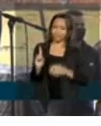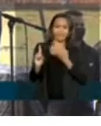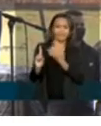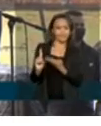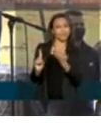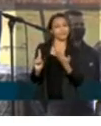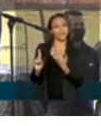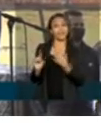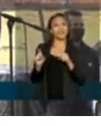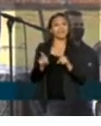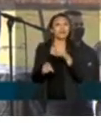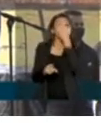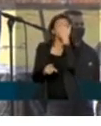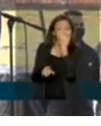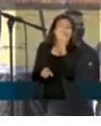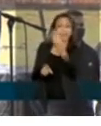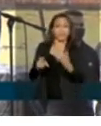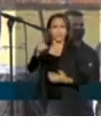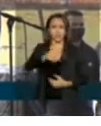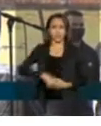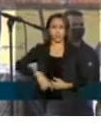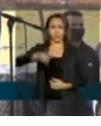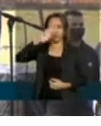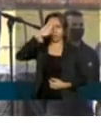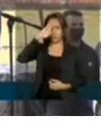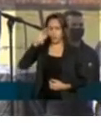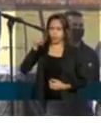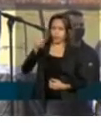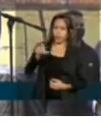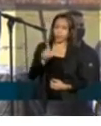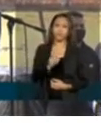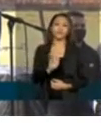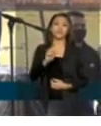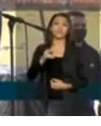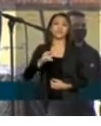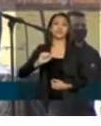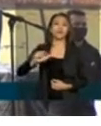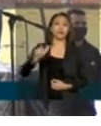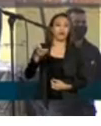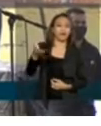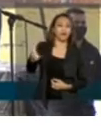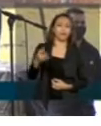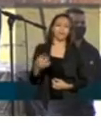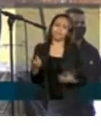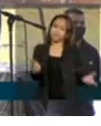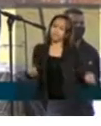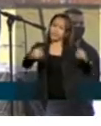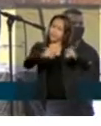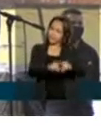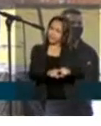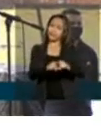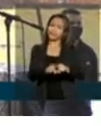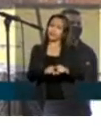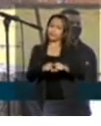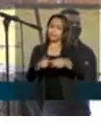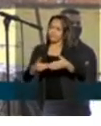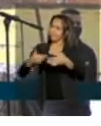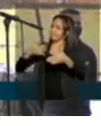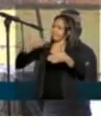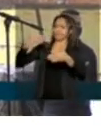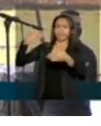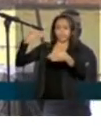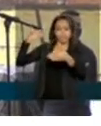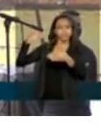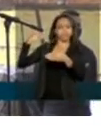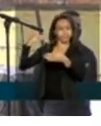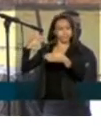agradecer ao general Fernando Azevedo e Silva pela parceria que tiveram conosco nesses últimos dias, principalmente que